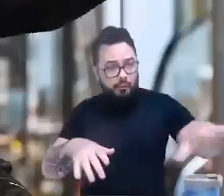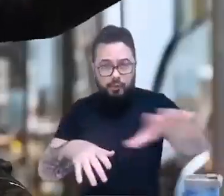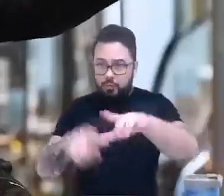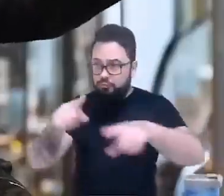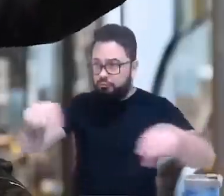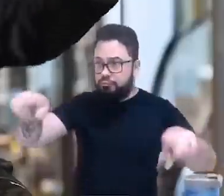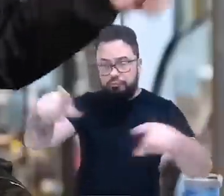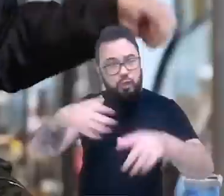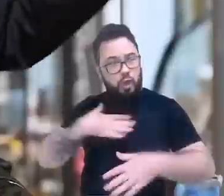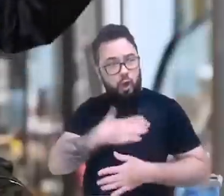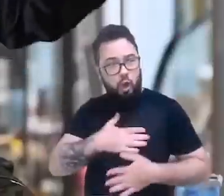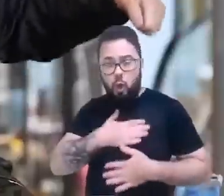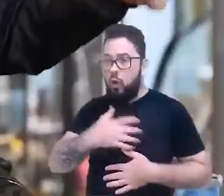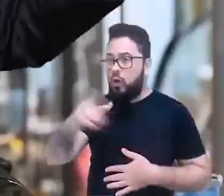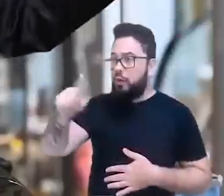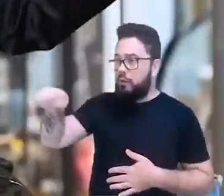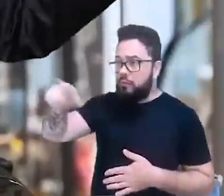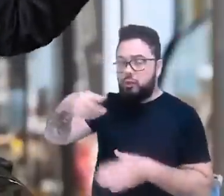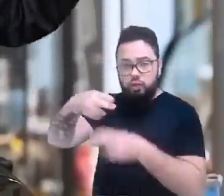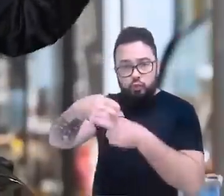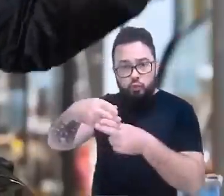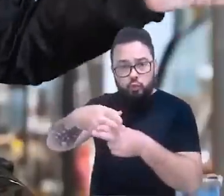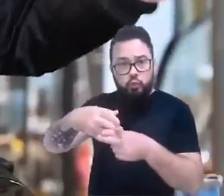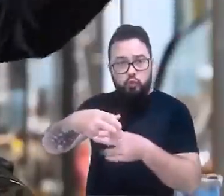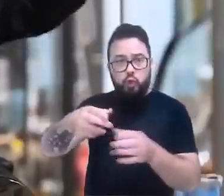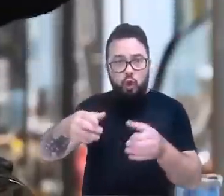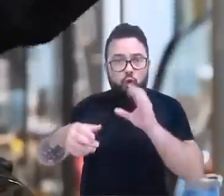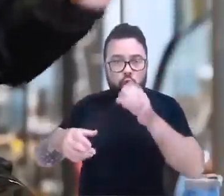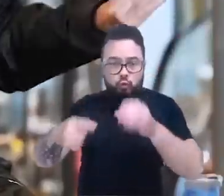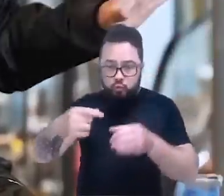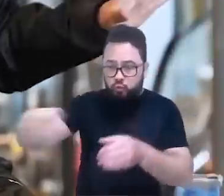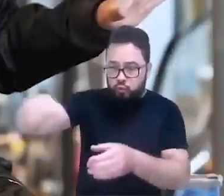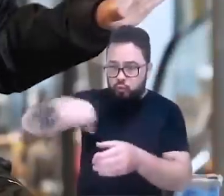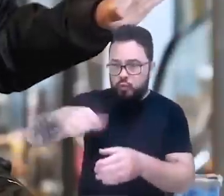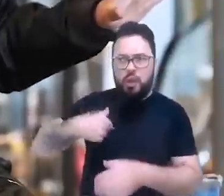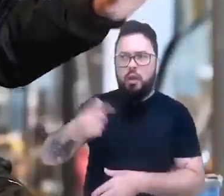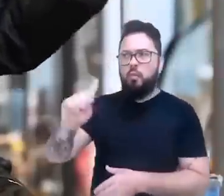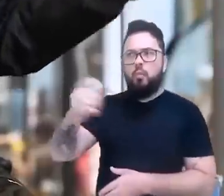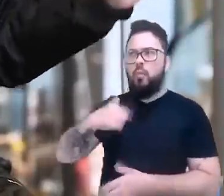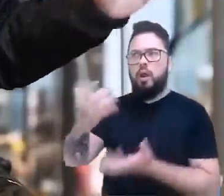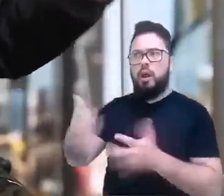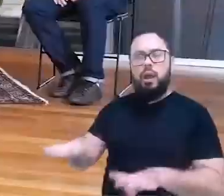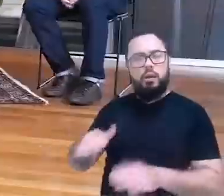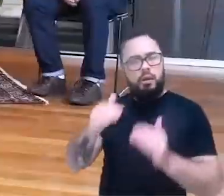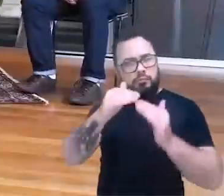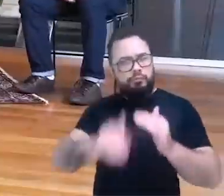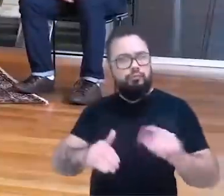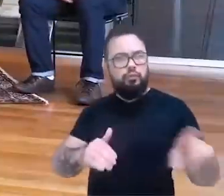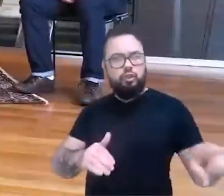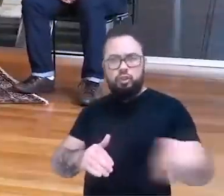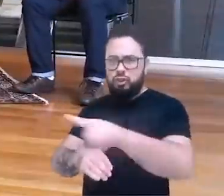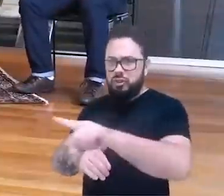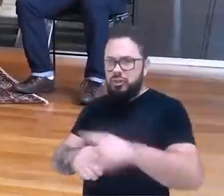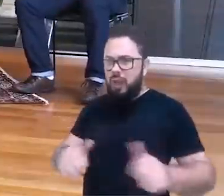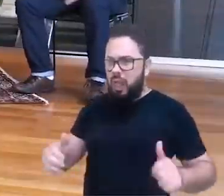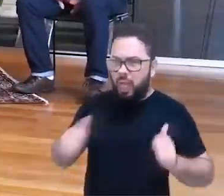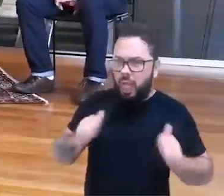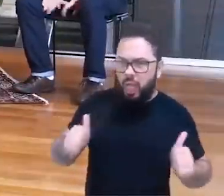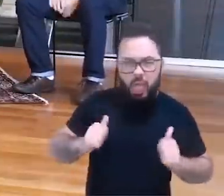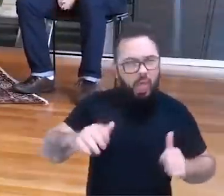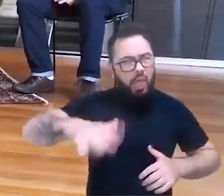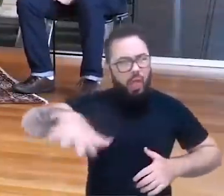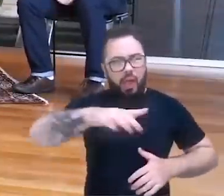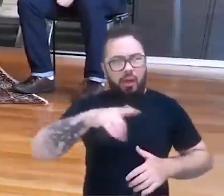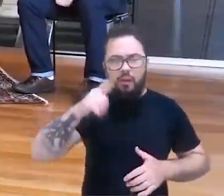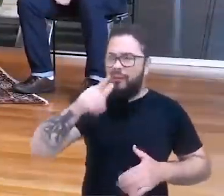que gosta de cortar comida e servir o suco eu não quero que eu tenho medo de ficar com eles eu tenho medo de ser um aleijado não consegui